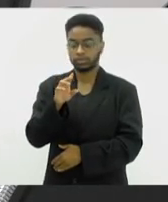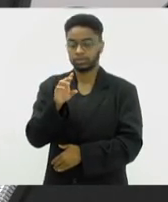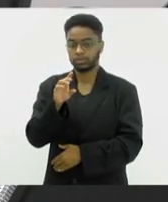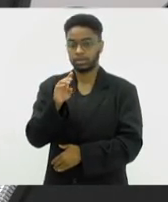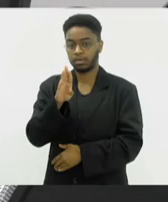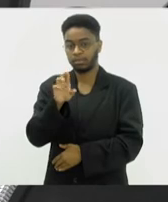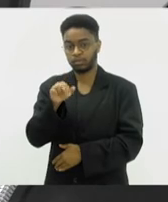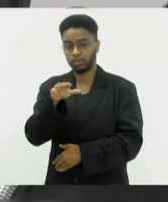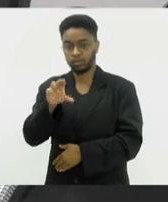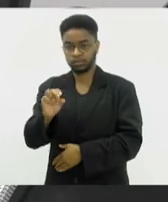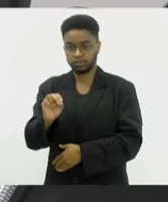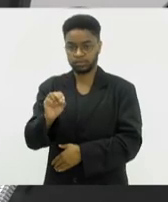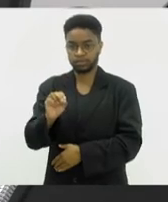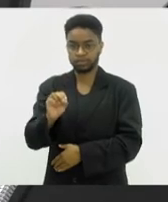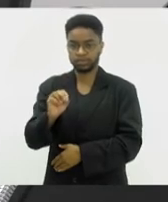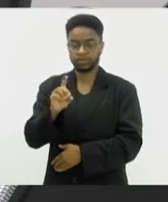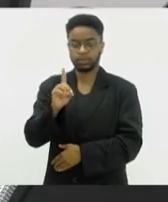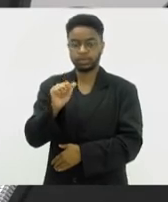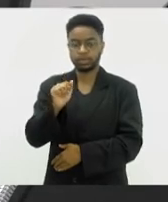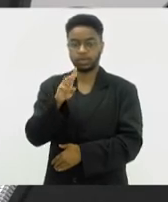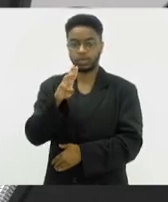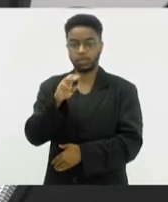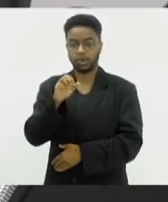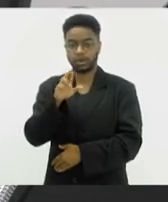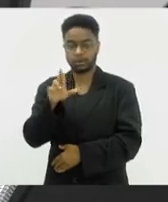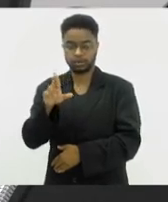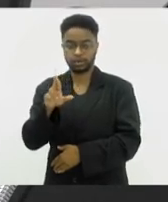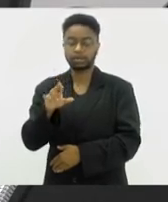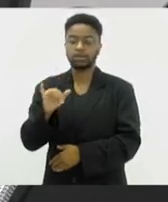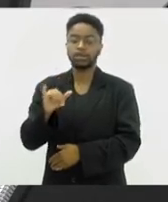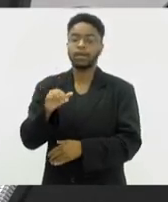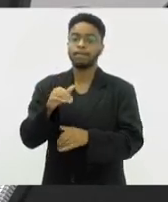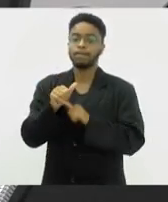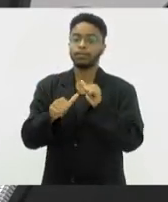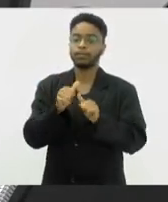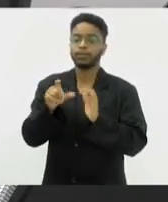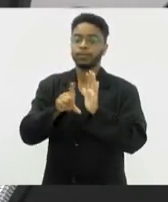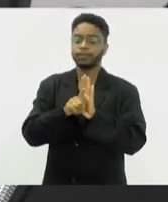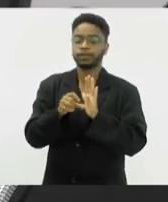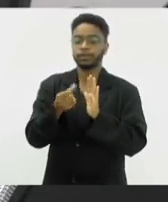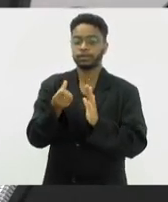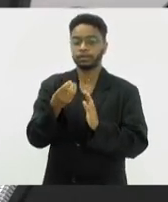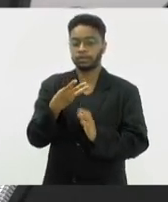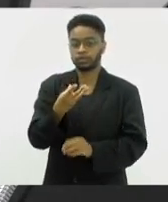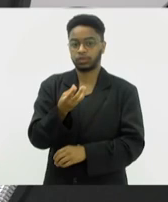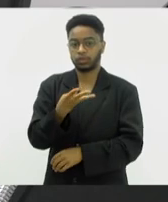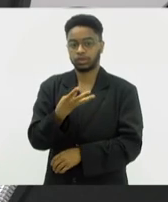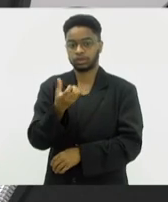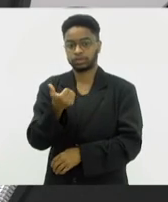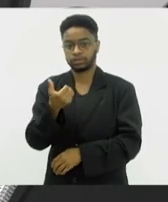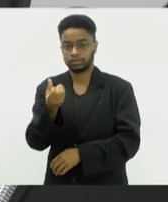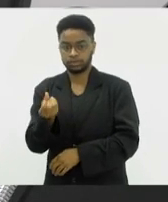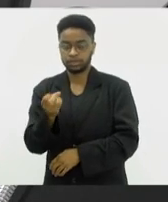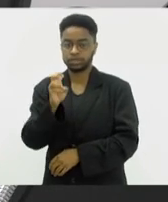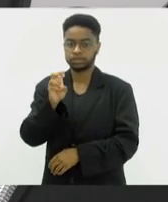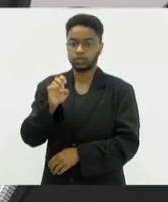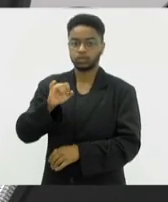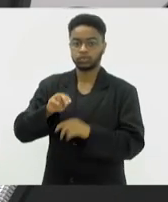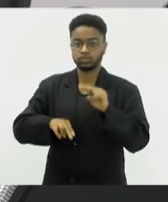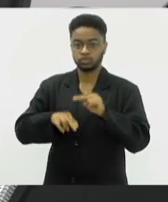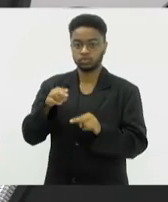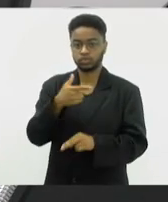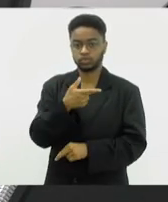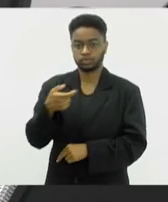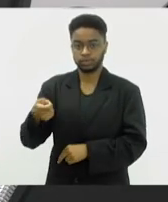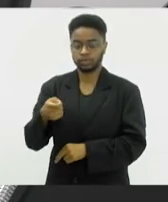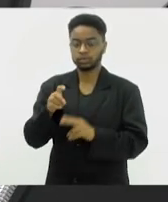Dauaire, que altera a lei 3.416, de 5 de junho de 2000,